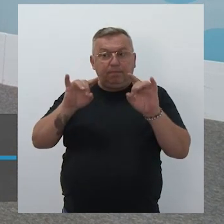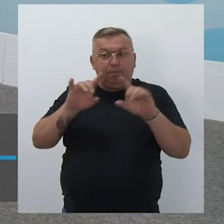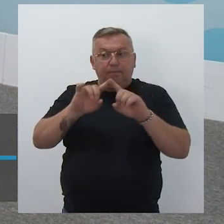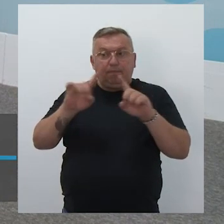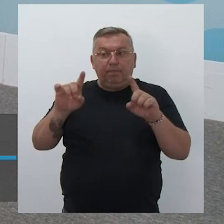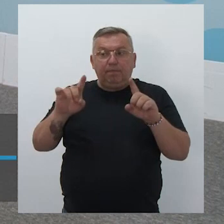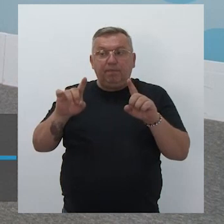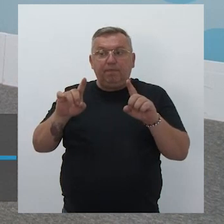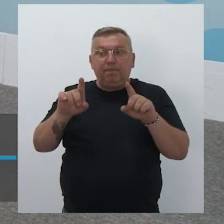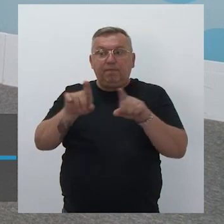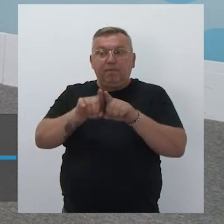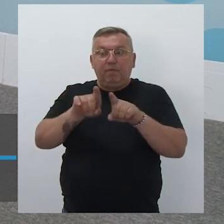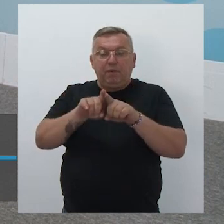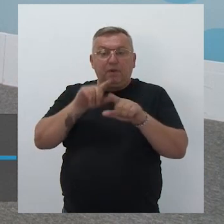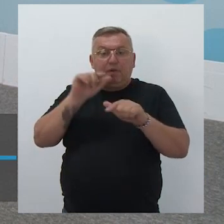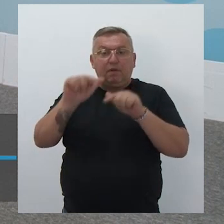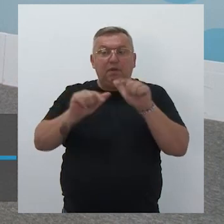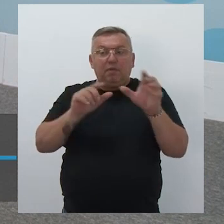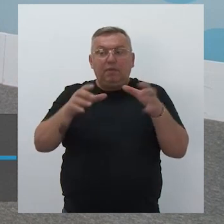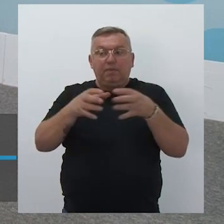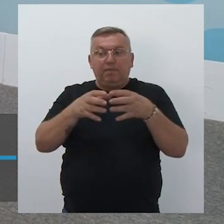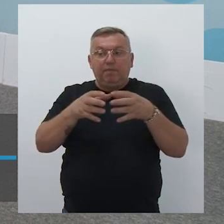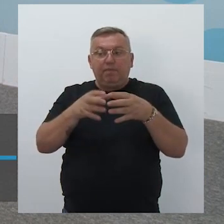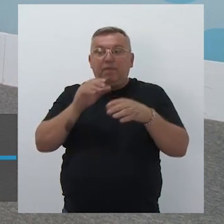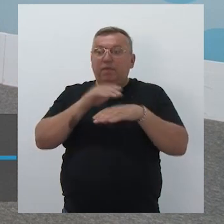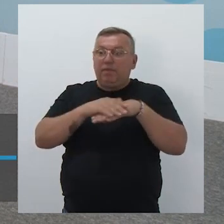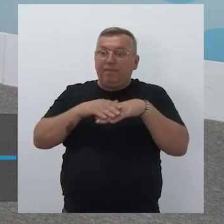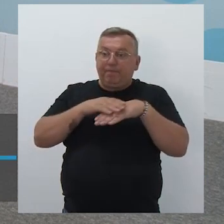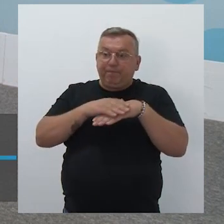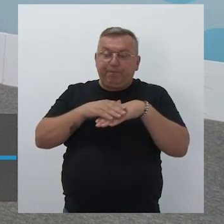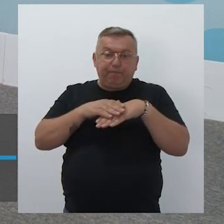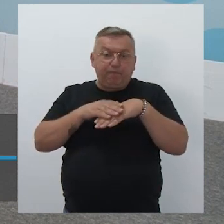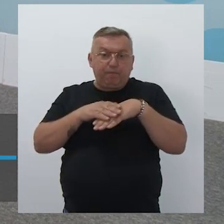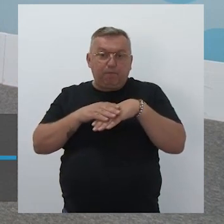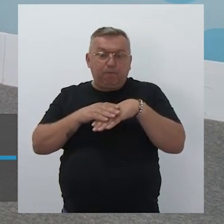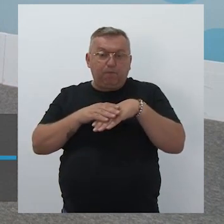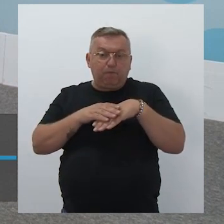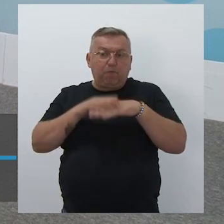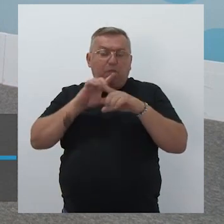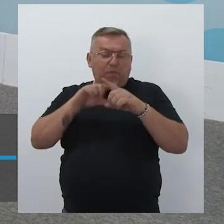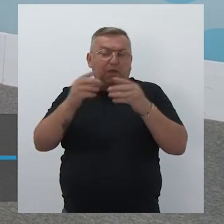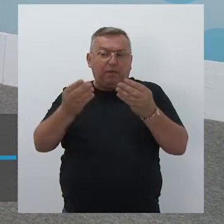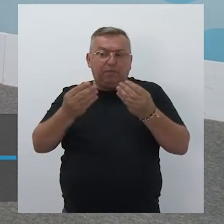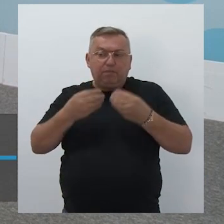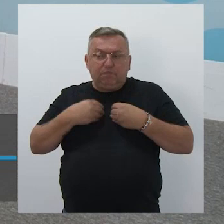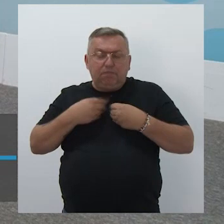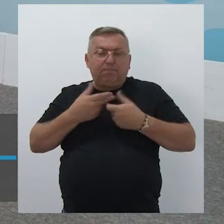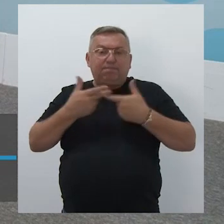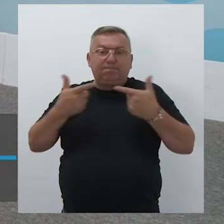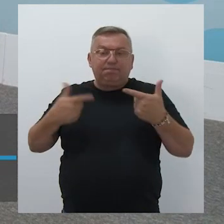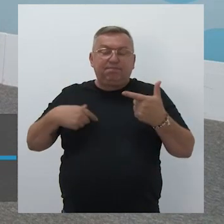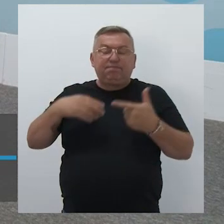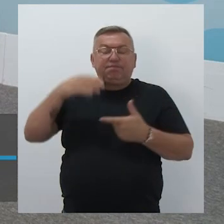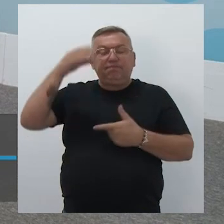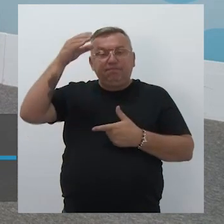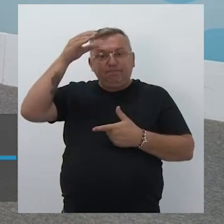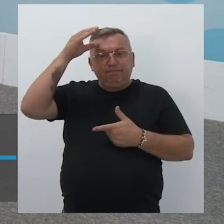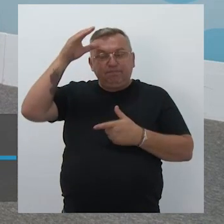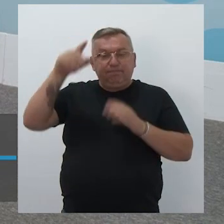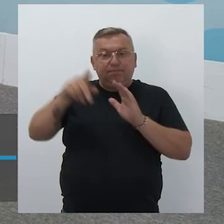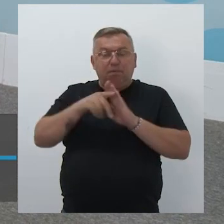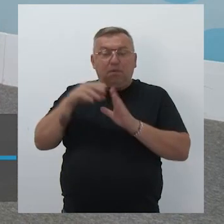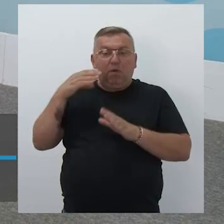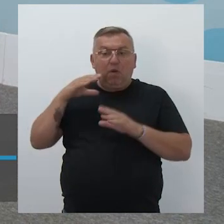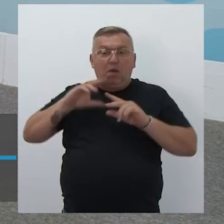especificidades e esse trabalho em grupo, essa conversa enriquecedora do objeto de conhecimento da área de